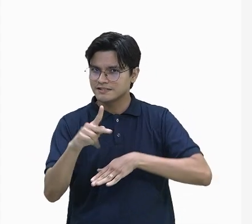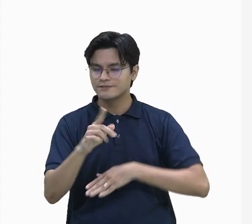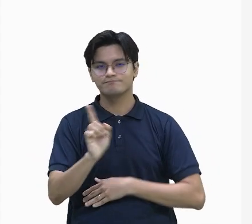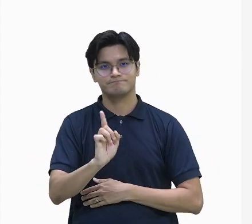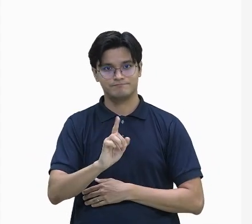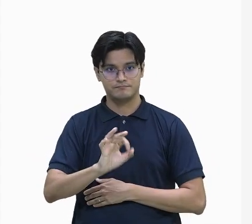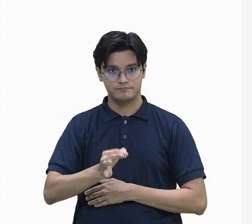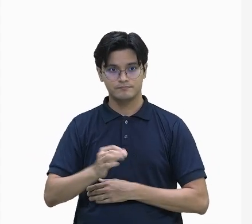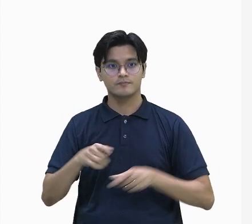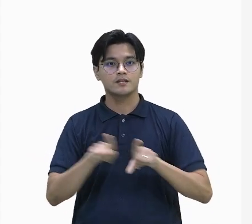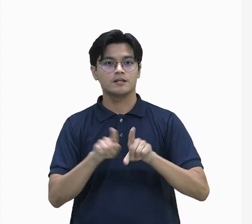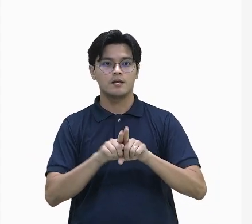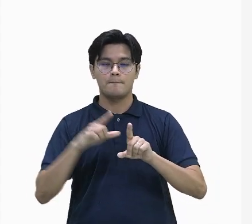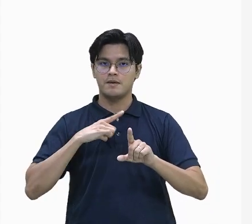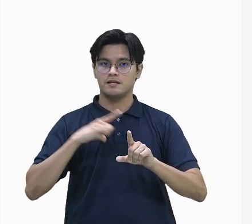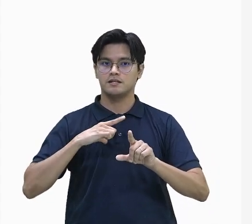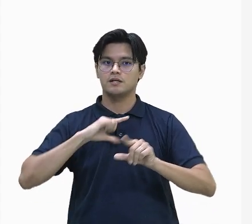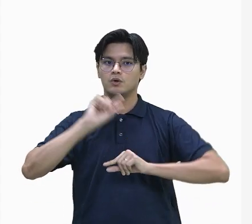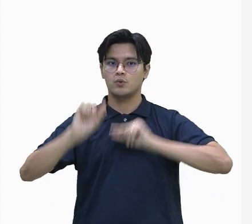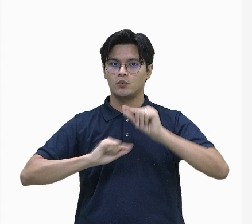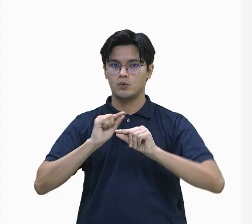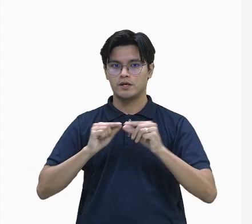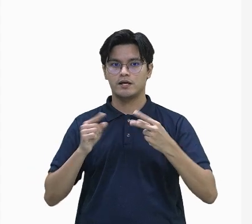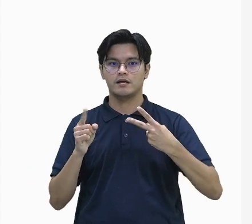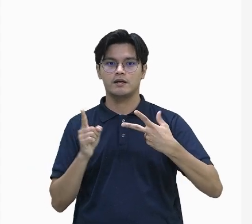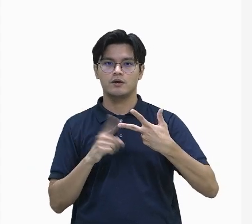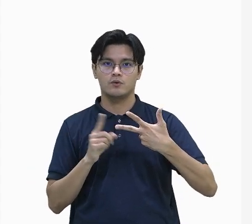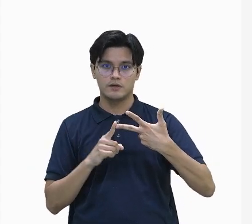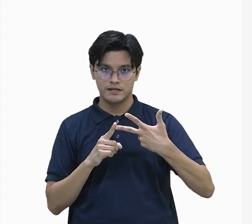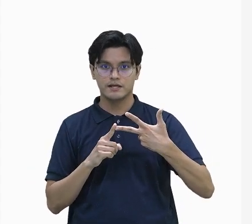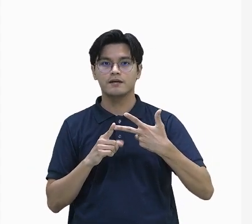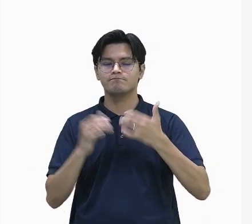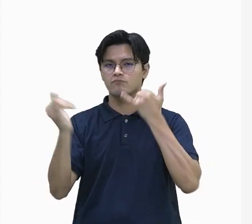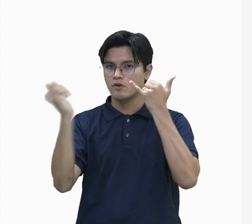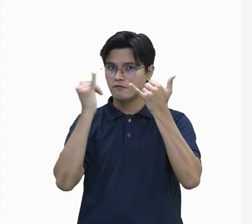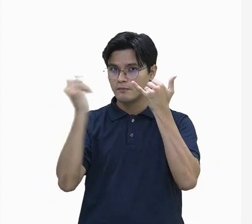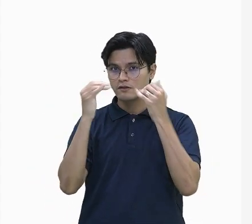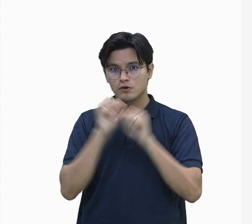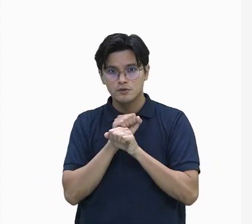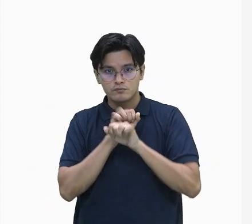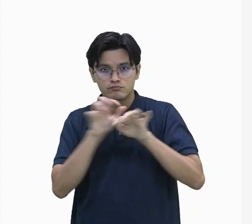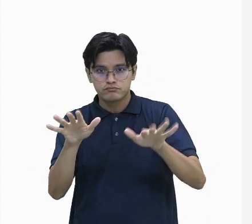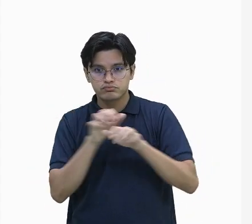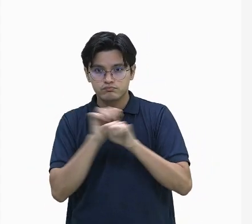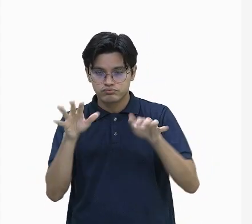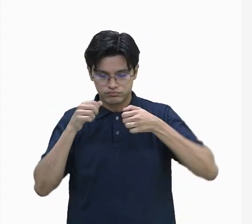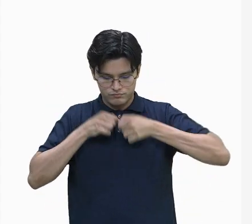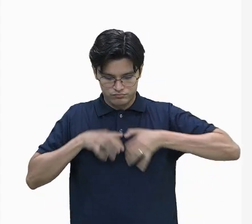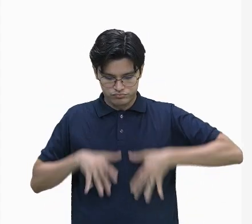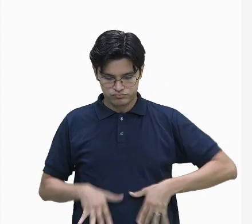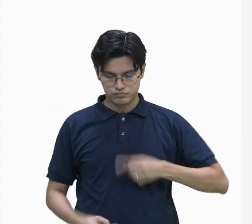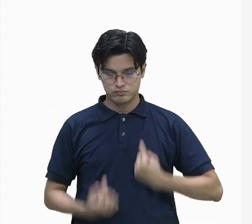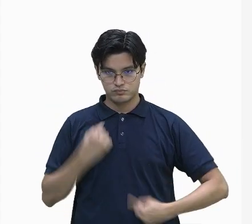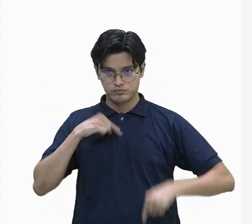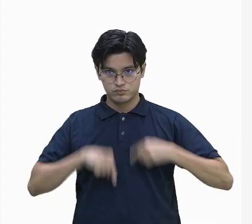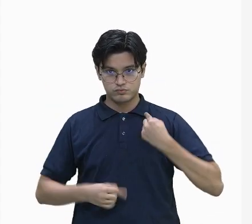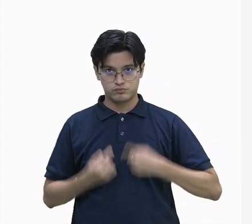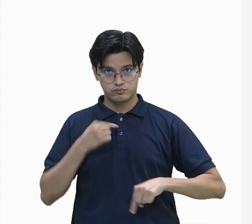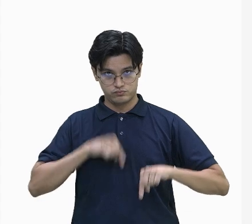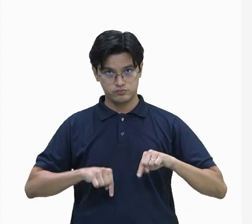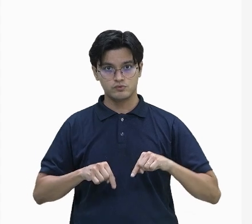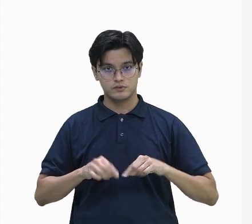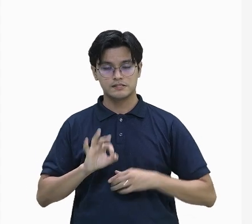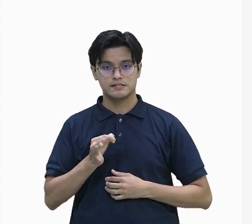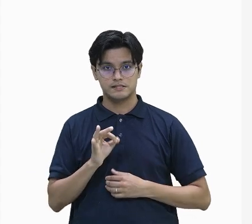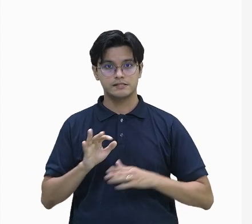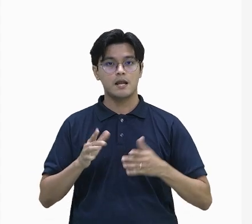sinais, que são a condução, né, de informações entre diferentes partes do corpo e para órgãos